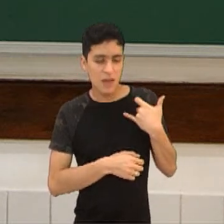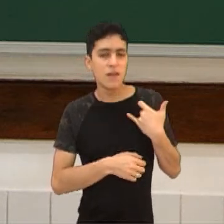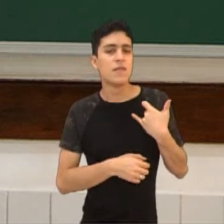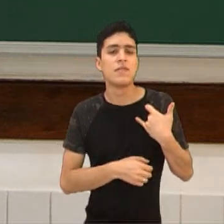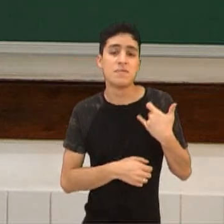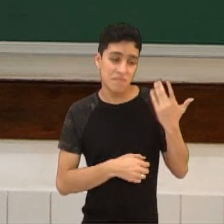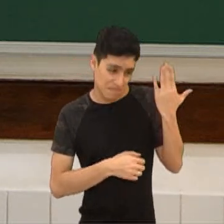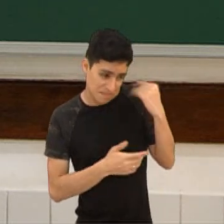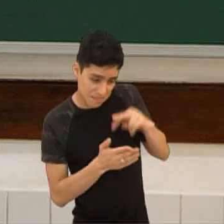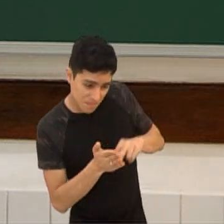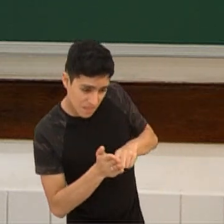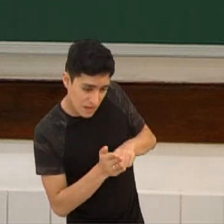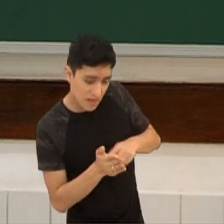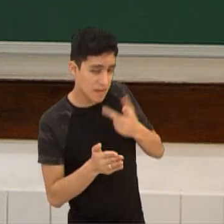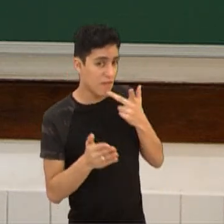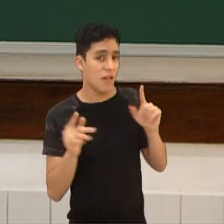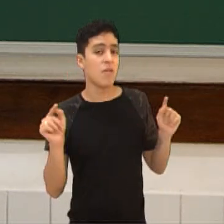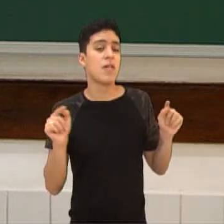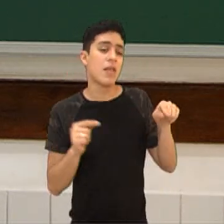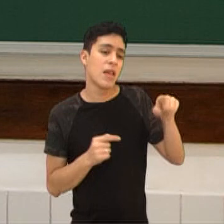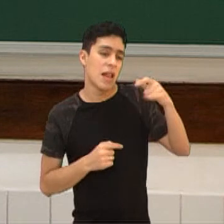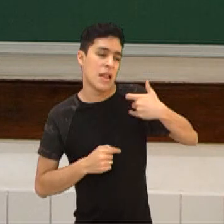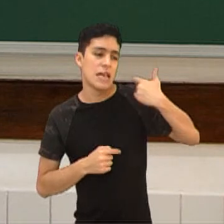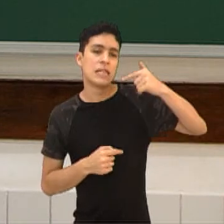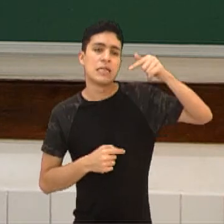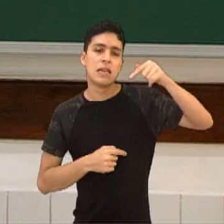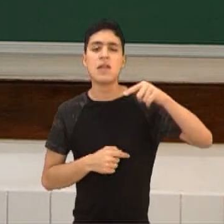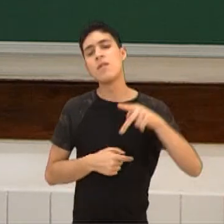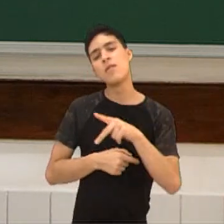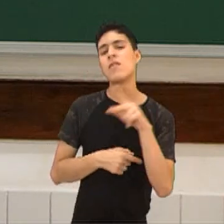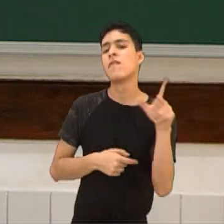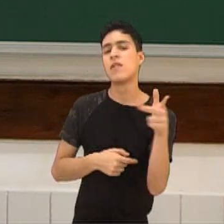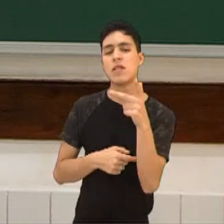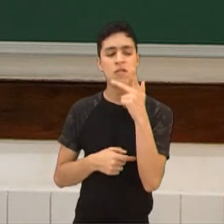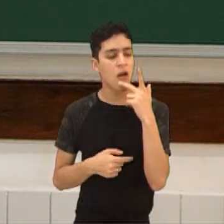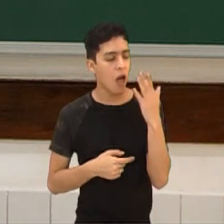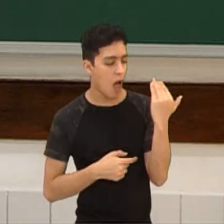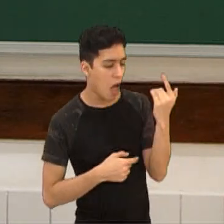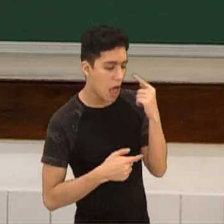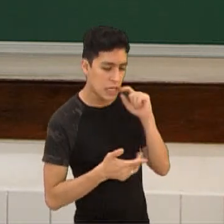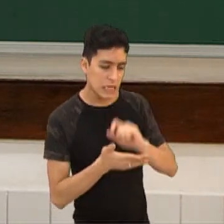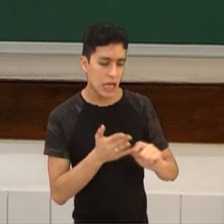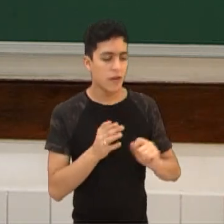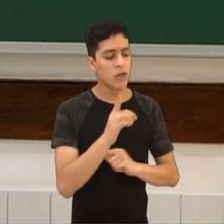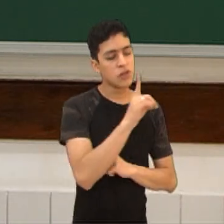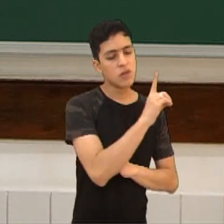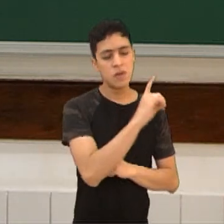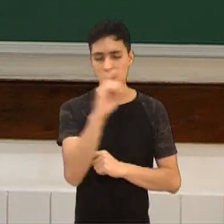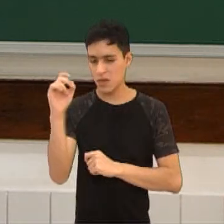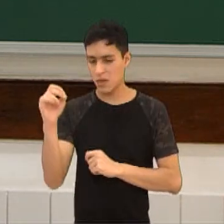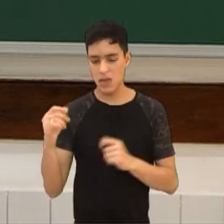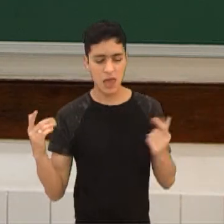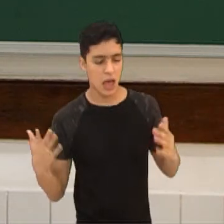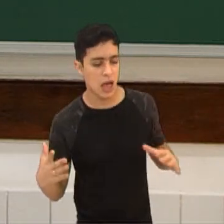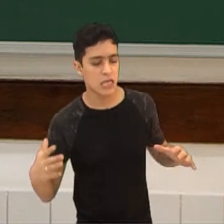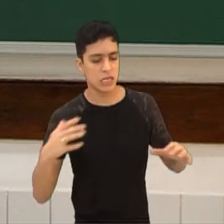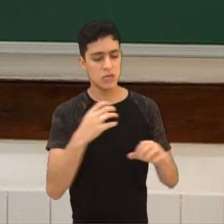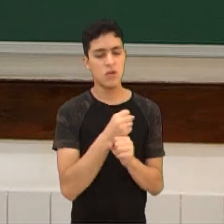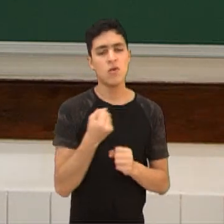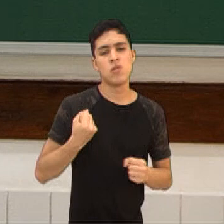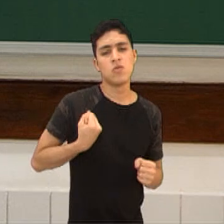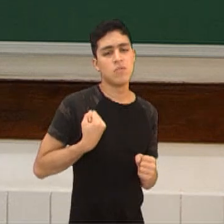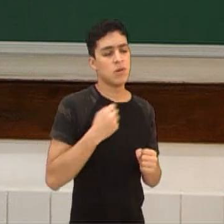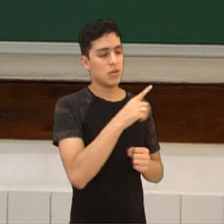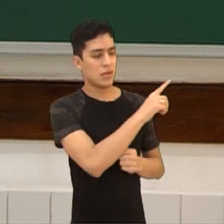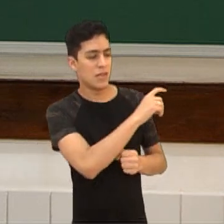diz história com 7 anos, o professor falou, escreva os números de 1 a 100, agora somem os números